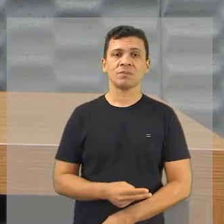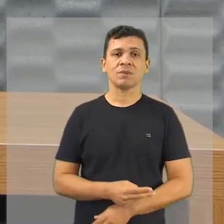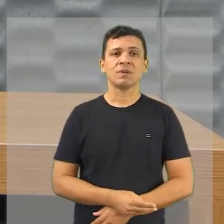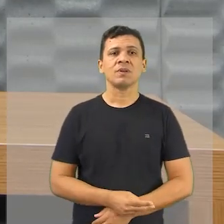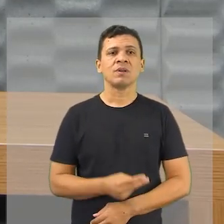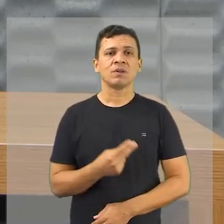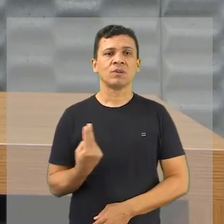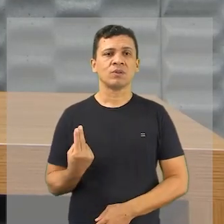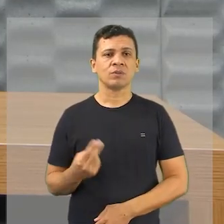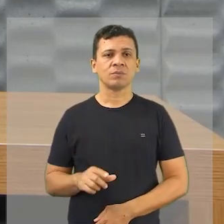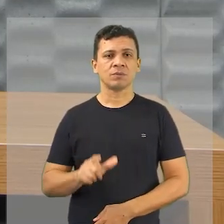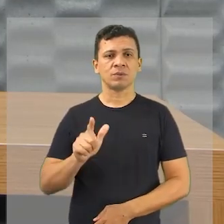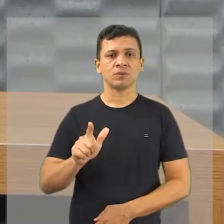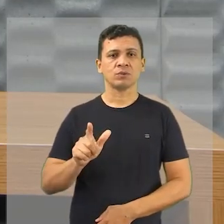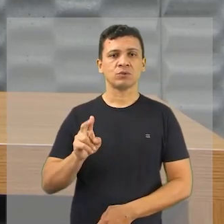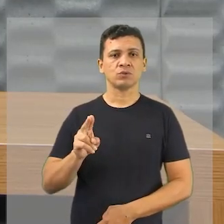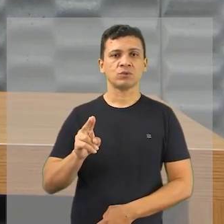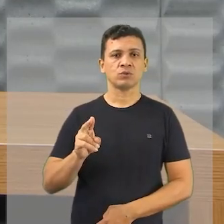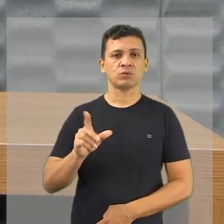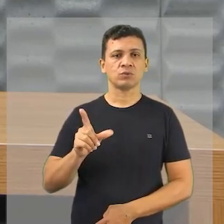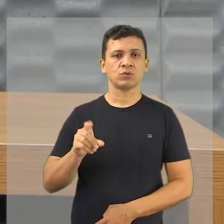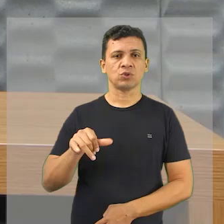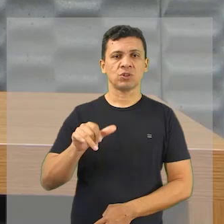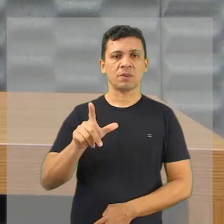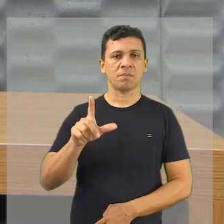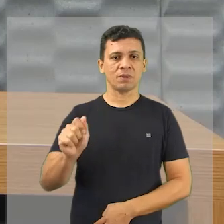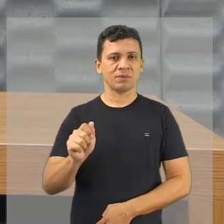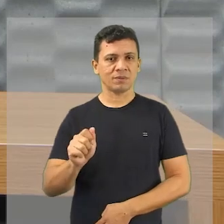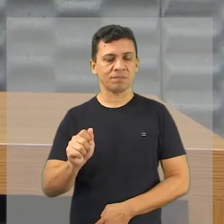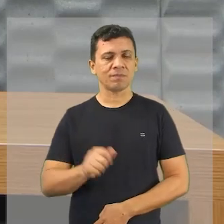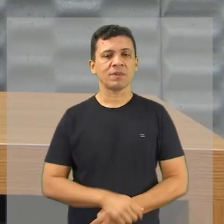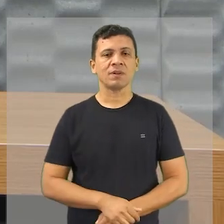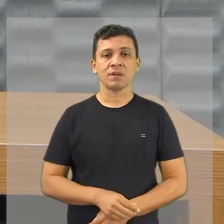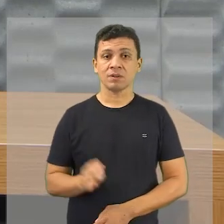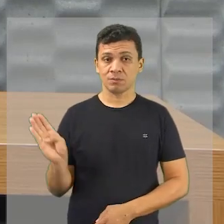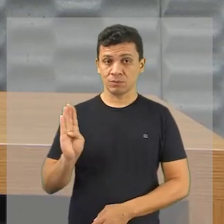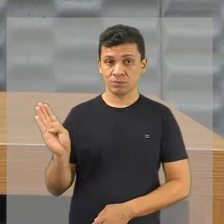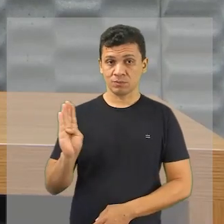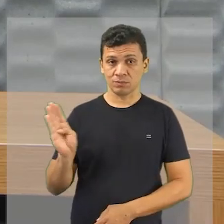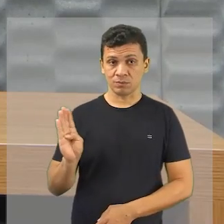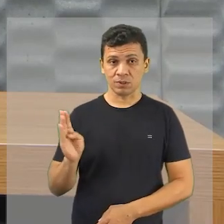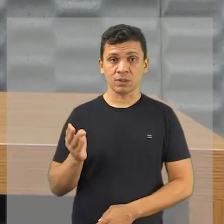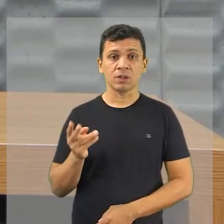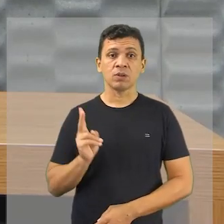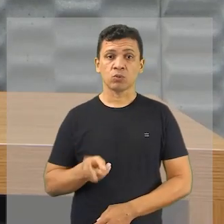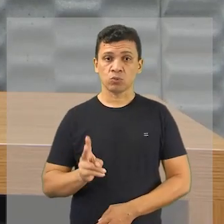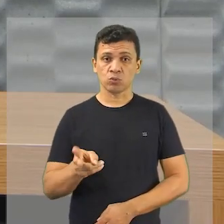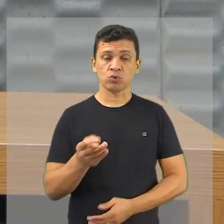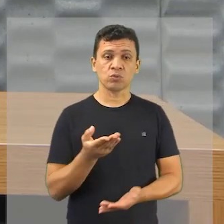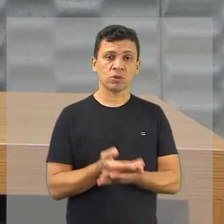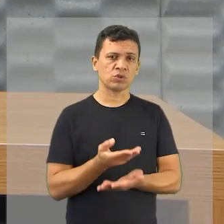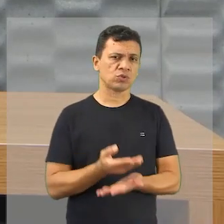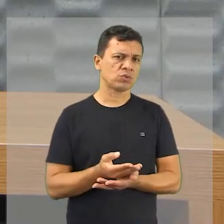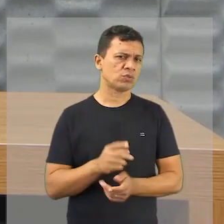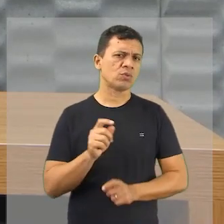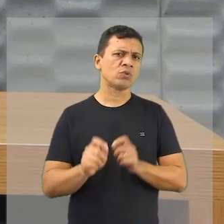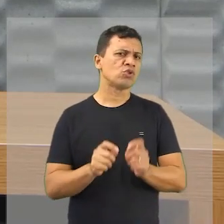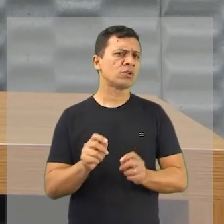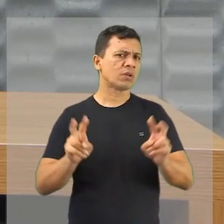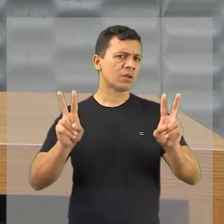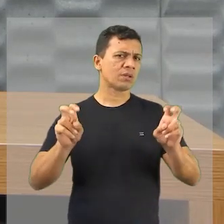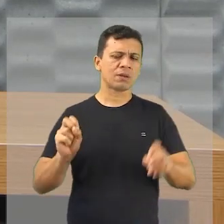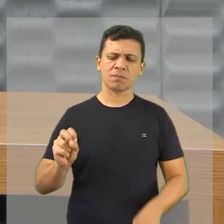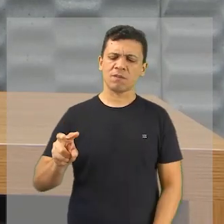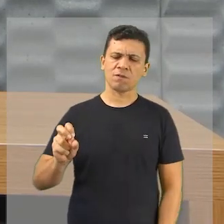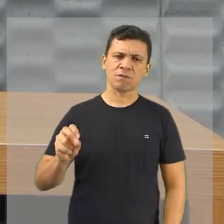vocês, Ludmila Furtado, e a gente vai dar continuidade hoje aos nossos estudos sobre os vírus, né? A